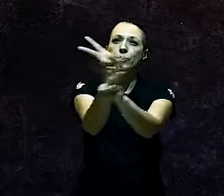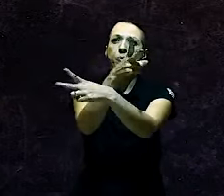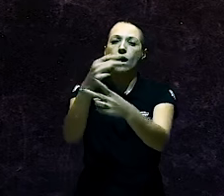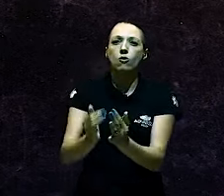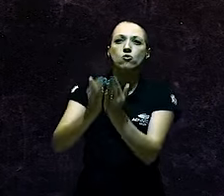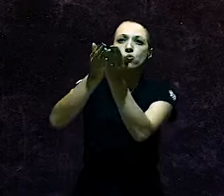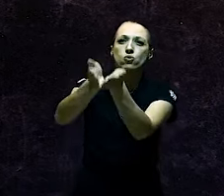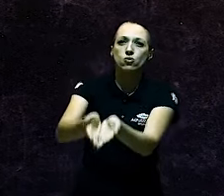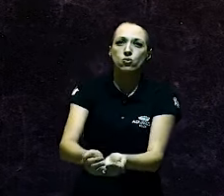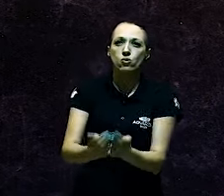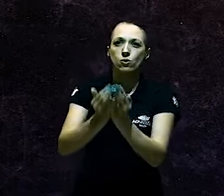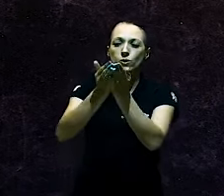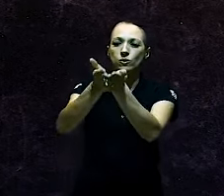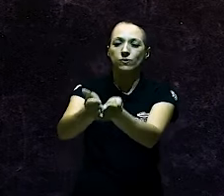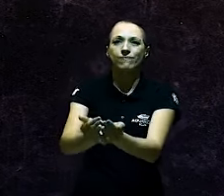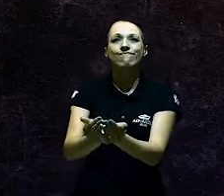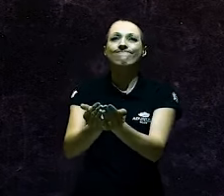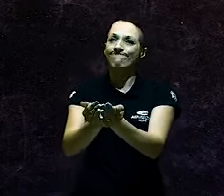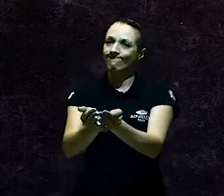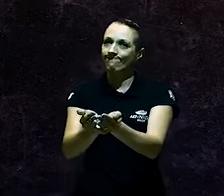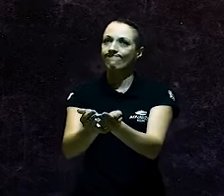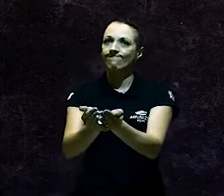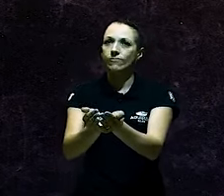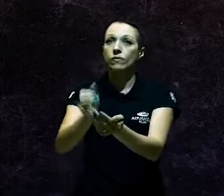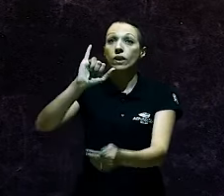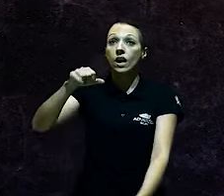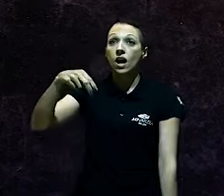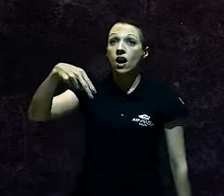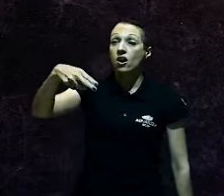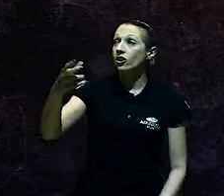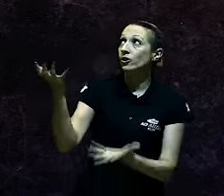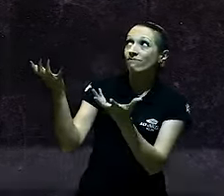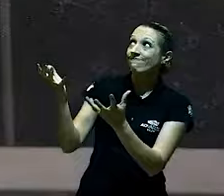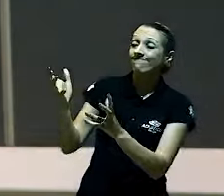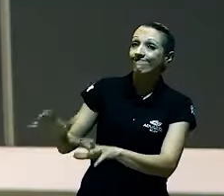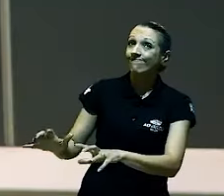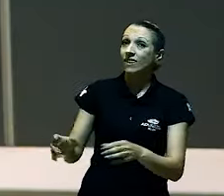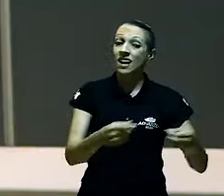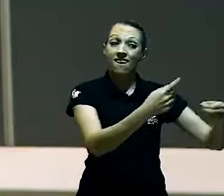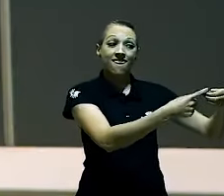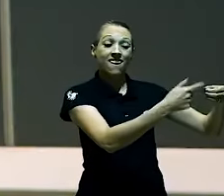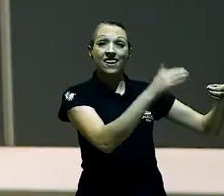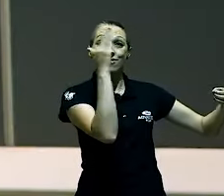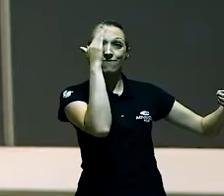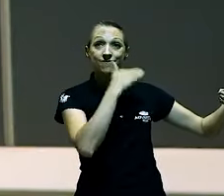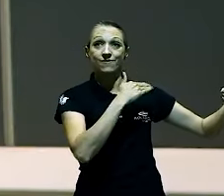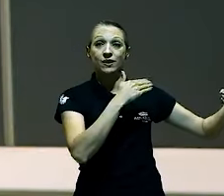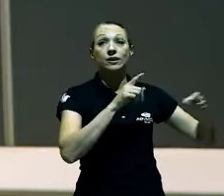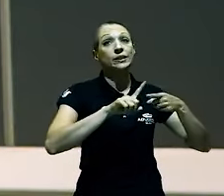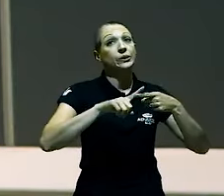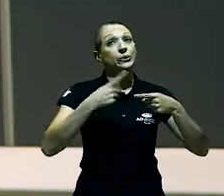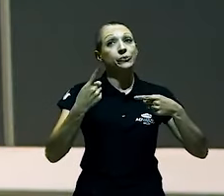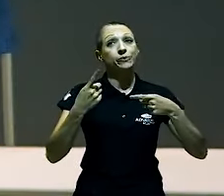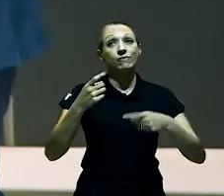Você entendeu isso aqui? Jonas discorda da misericórdia de Deus e Nínive deve ser destruída porque ela cometeu uma maldade.